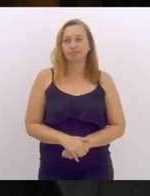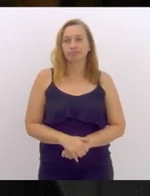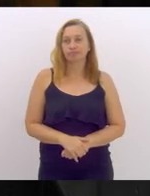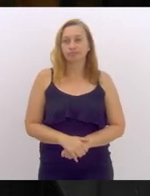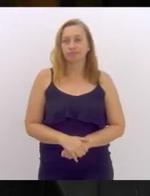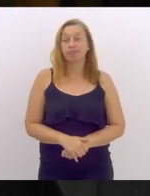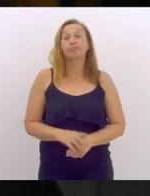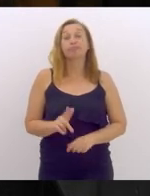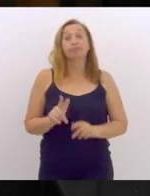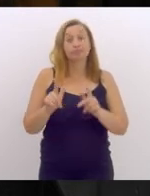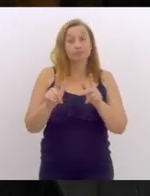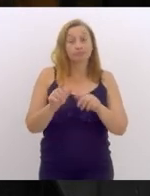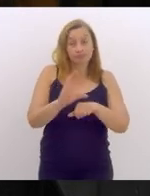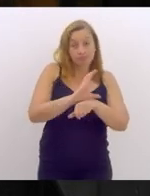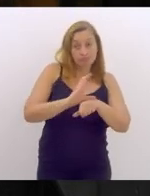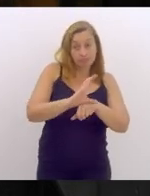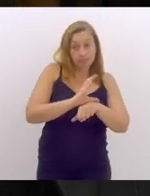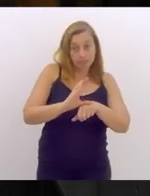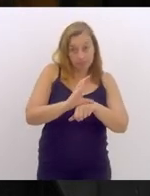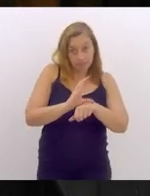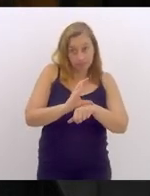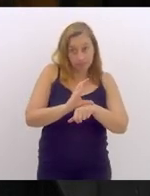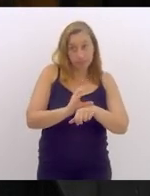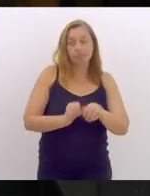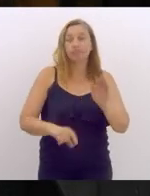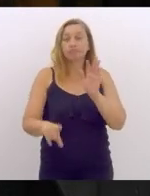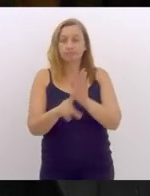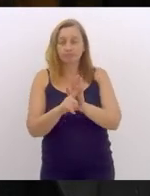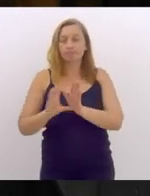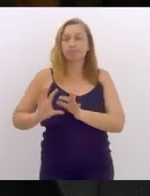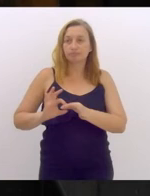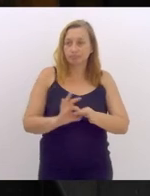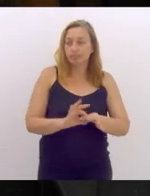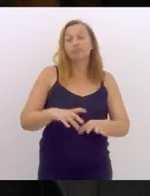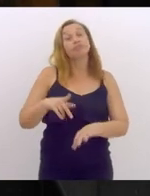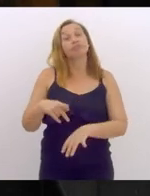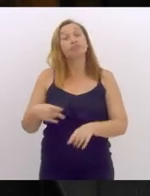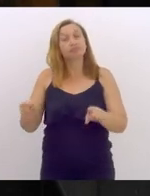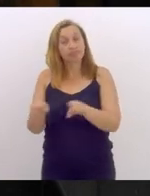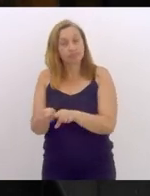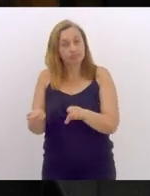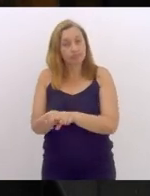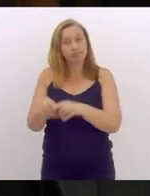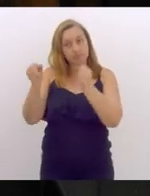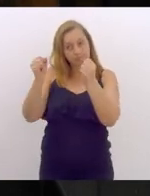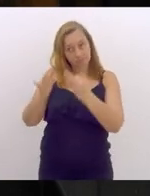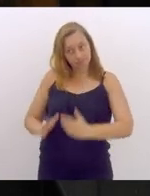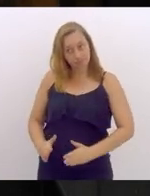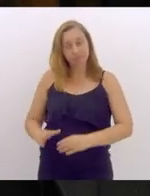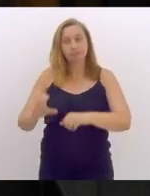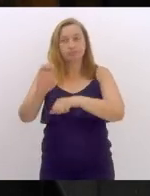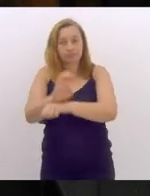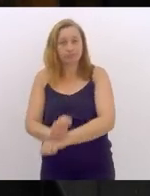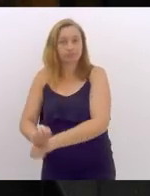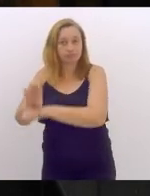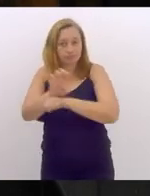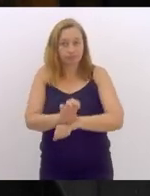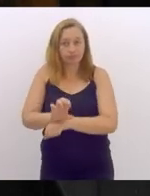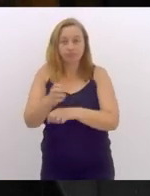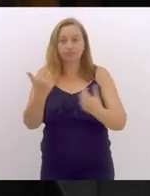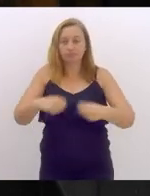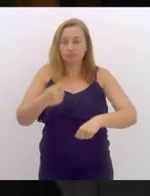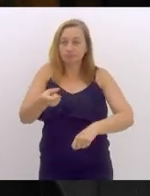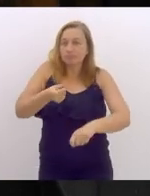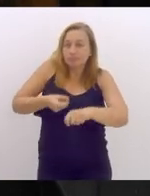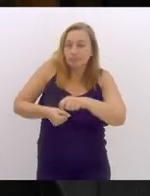Constituição e suas leis complementares dizem que os estados têm que